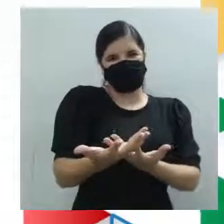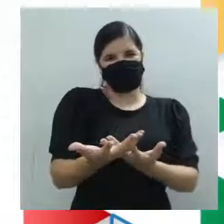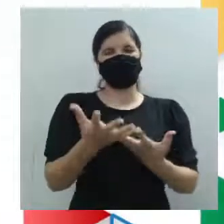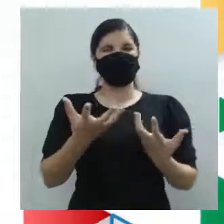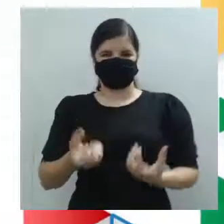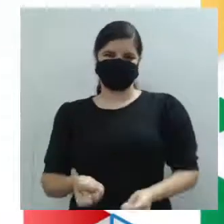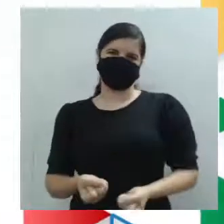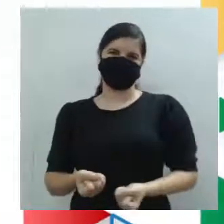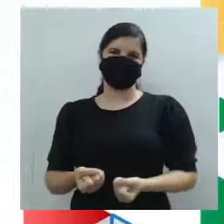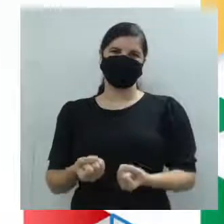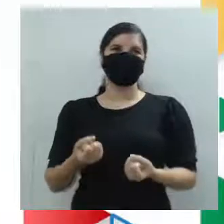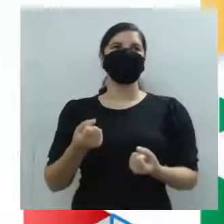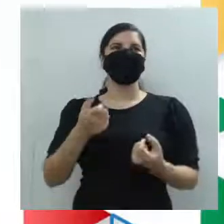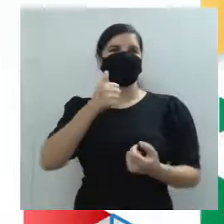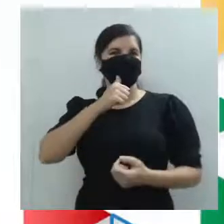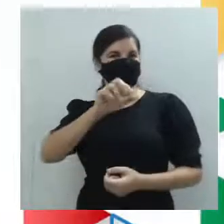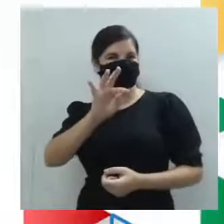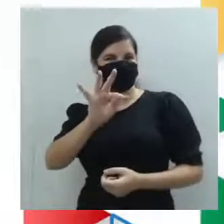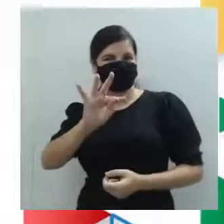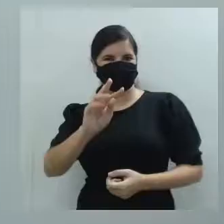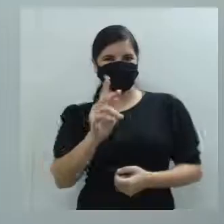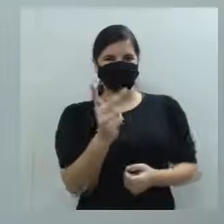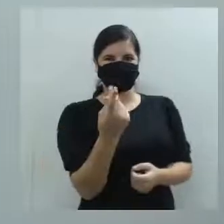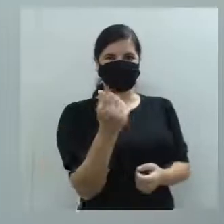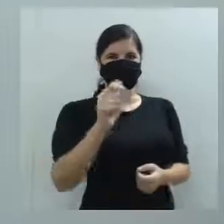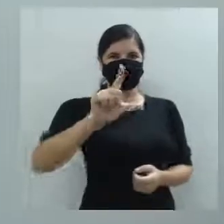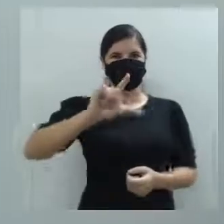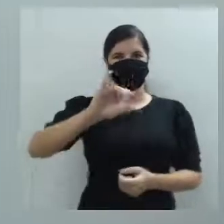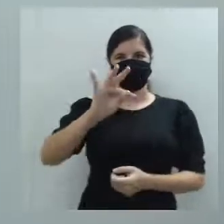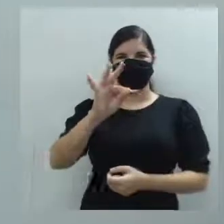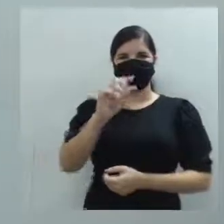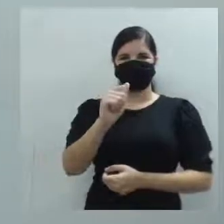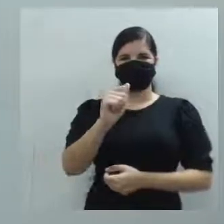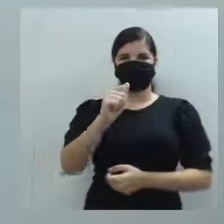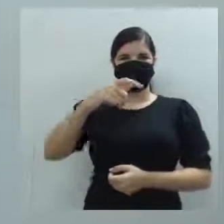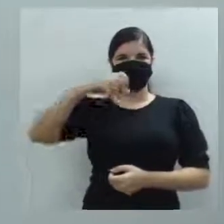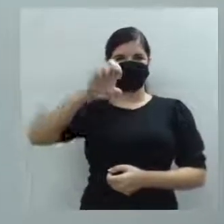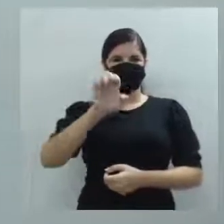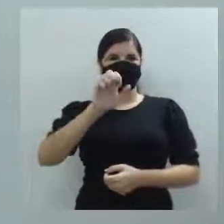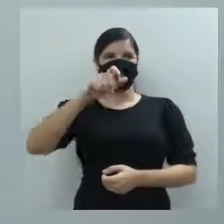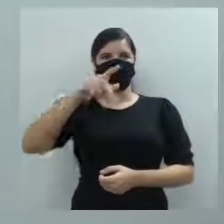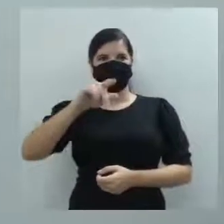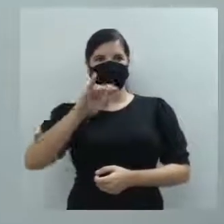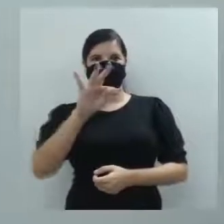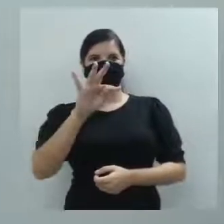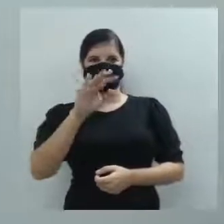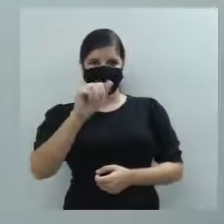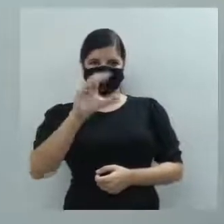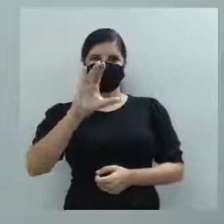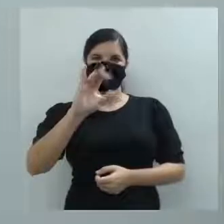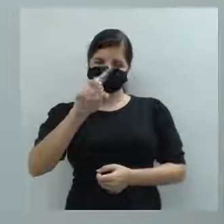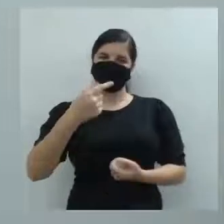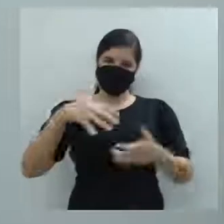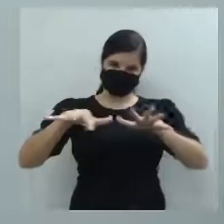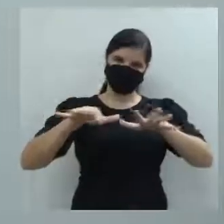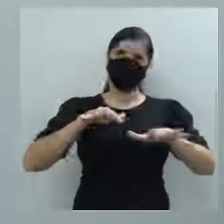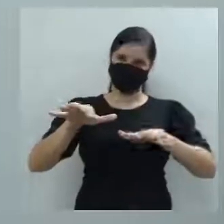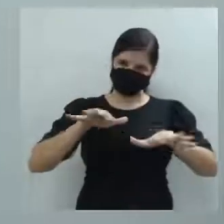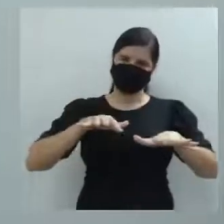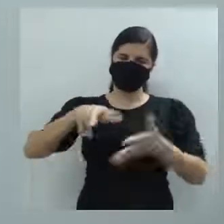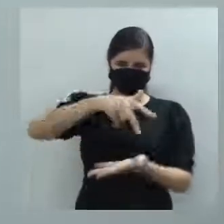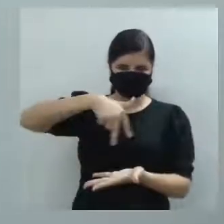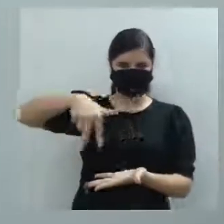Então, Talita Epitácio. Prestaram bem atenção à questão, a dança como movimento. Na dança,